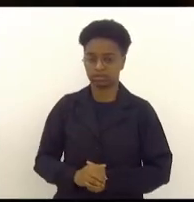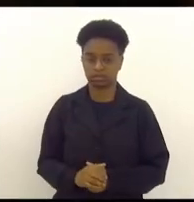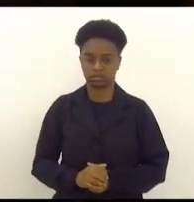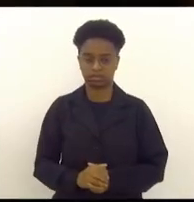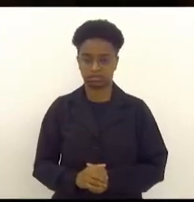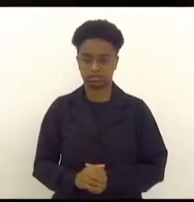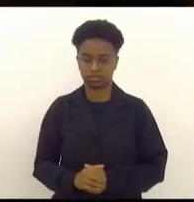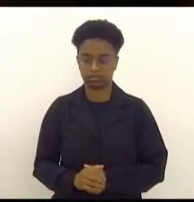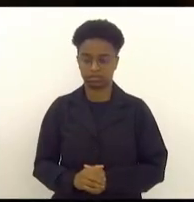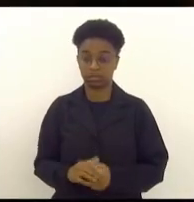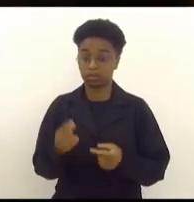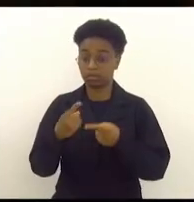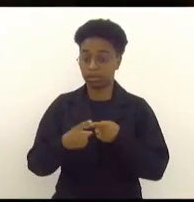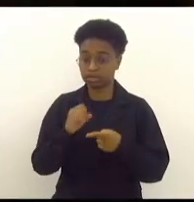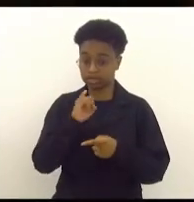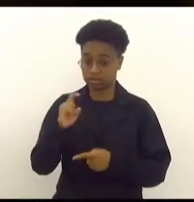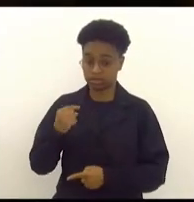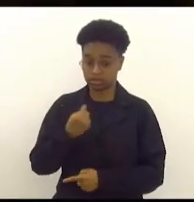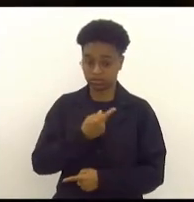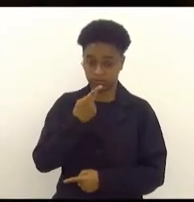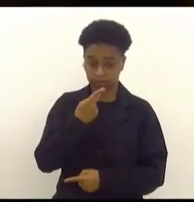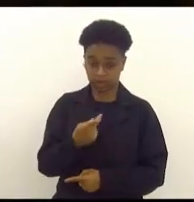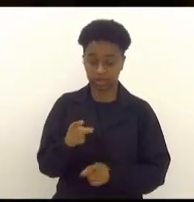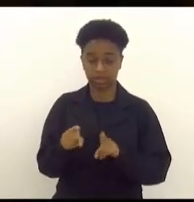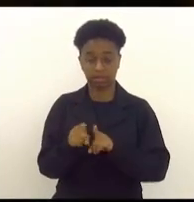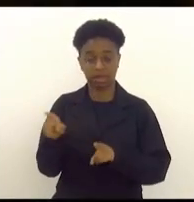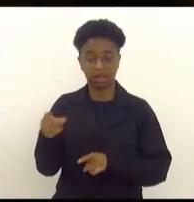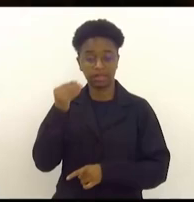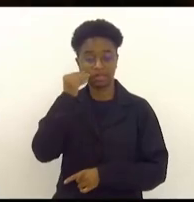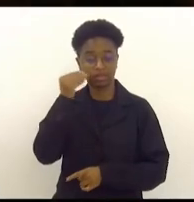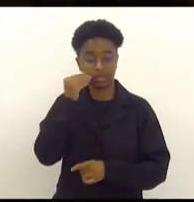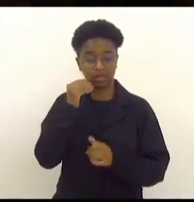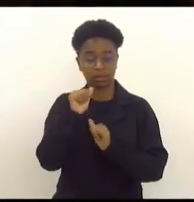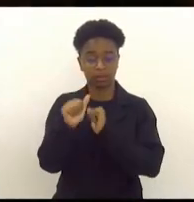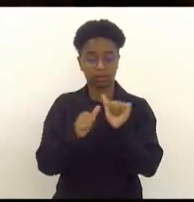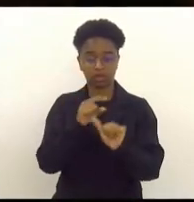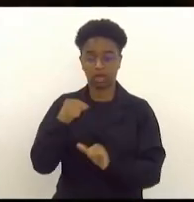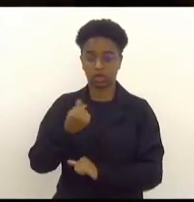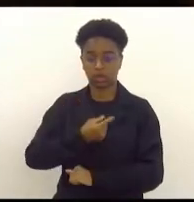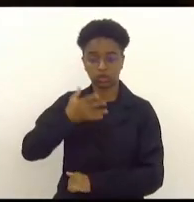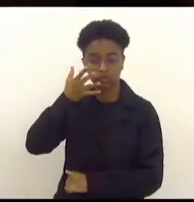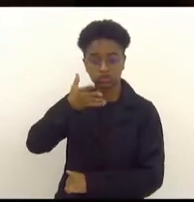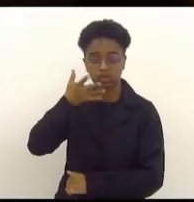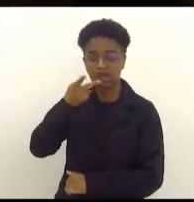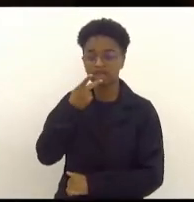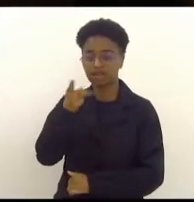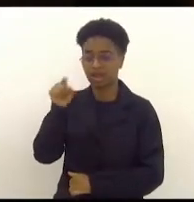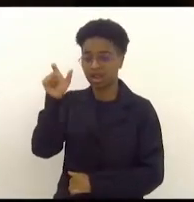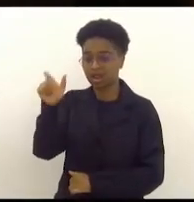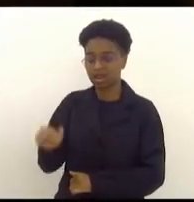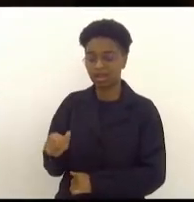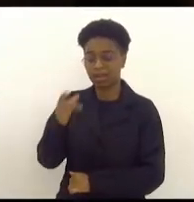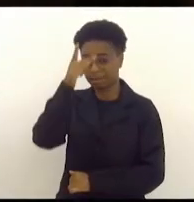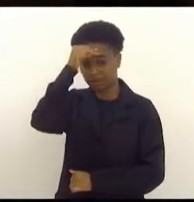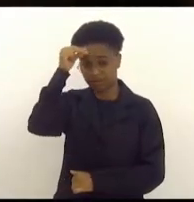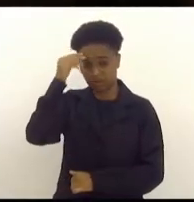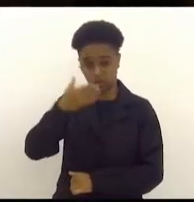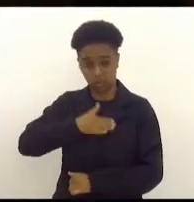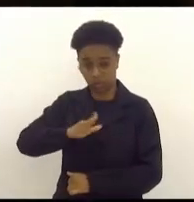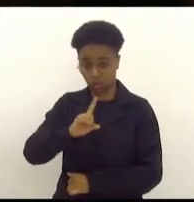dele quando nós afirmamos e eles tentam deturpar a nossa afirmação dizendo que o prefeito não gosta de